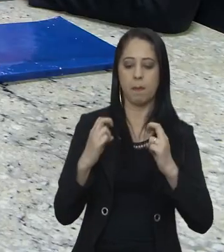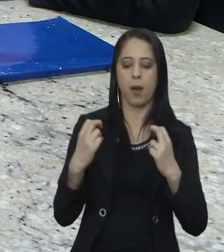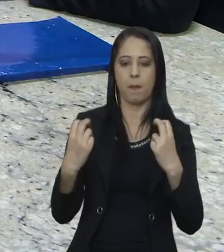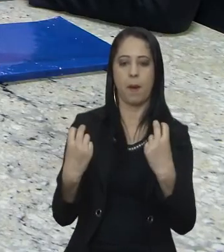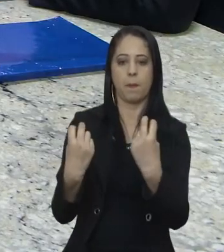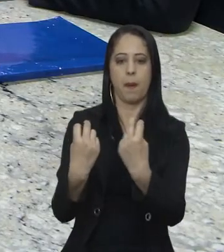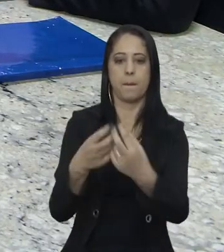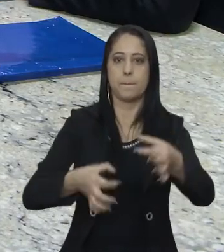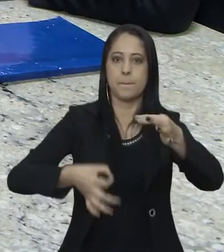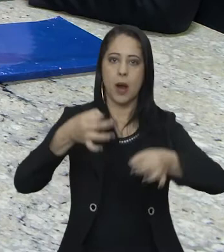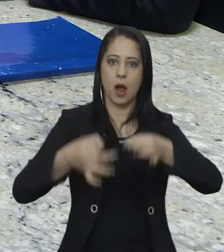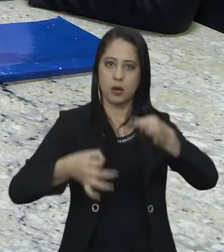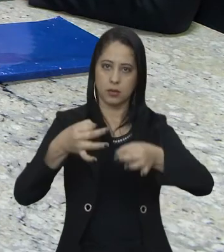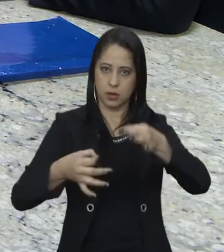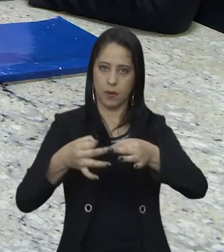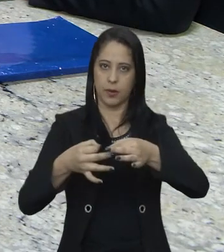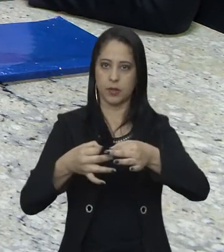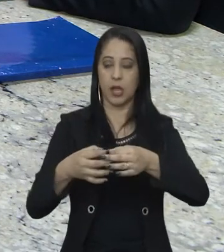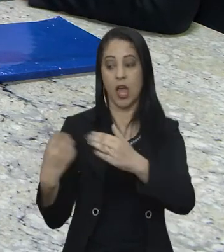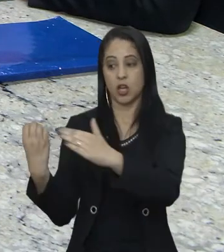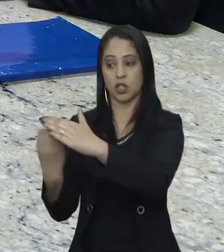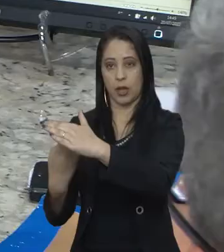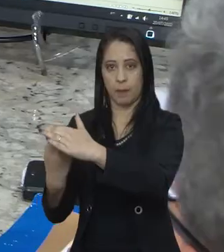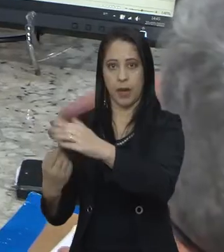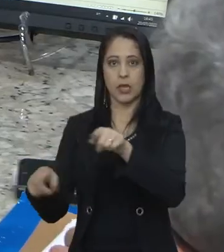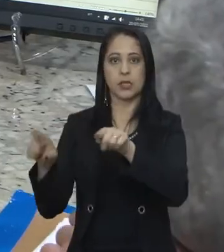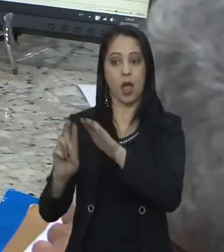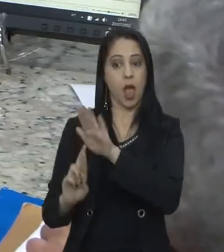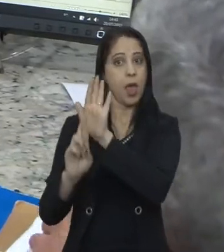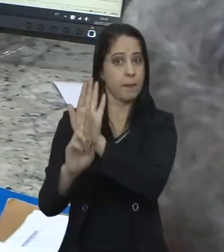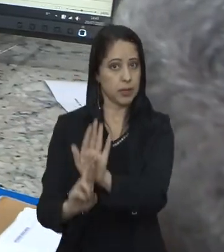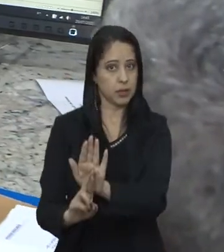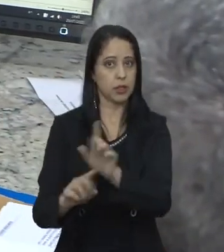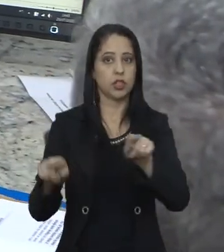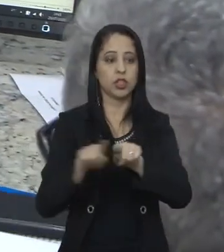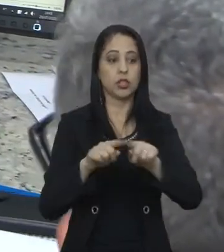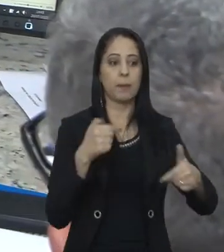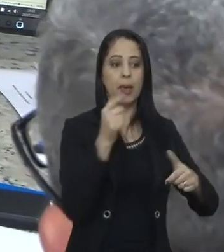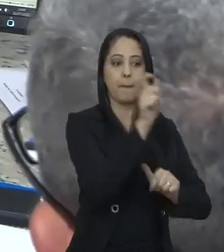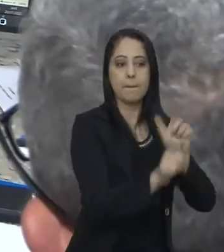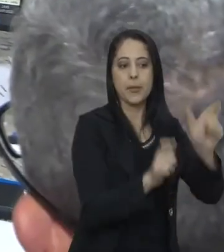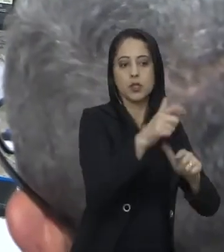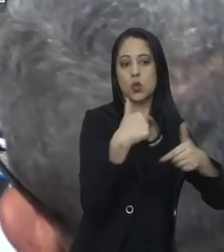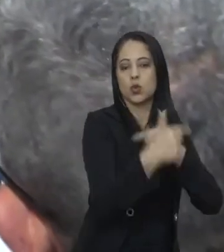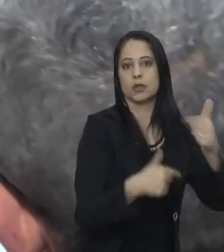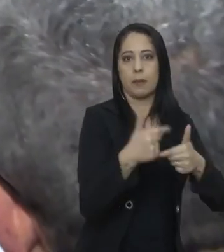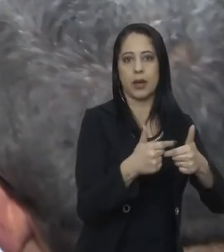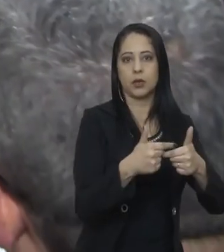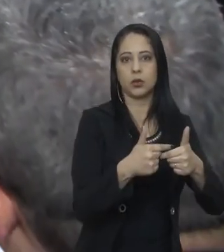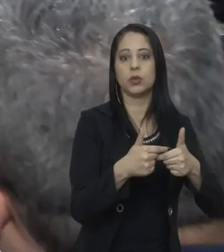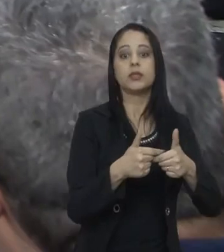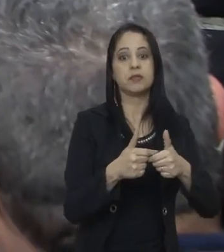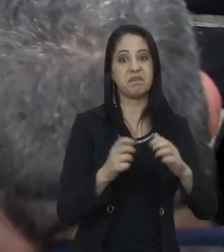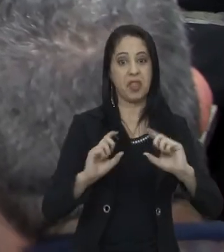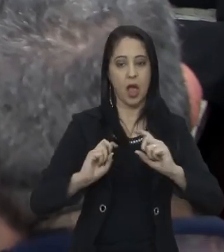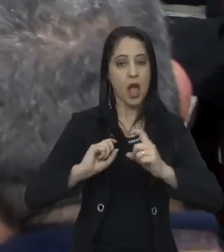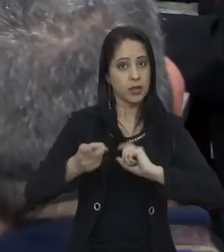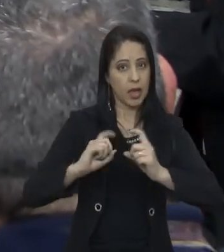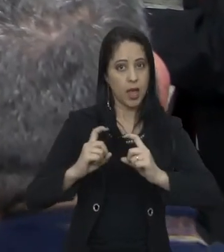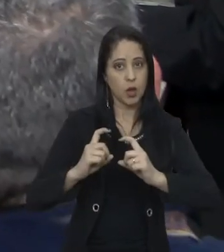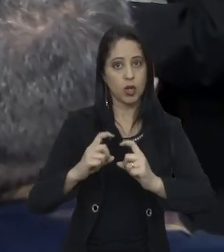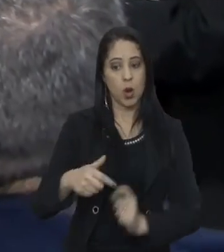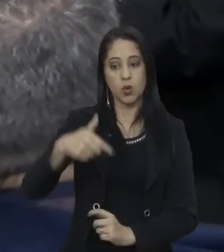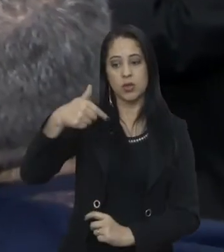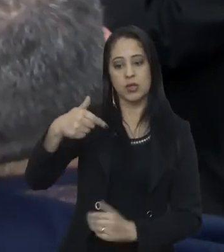trabalhadores e representantes de empresas multinacionais nessas conversas foram fechados 7 acordos mais a quitação